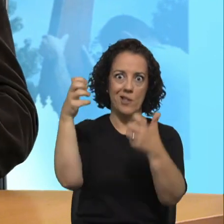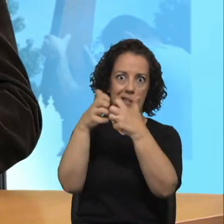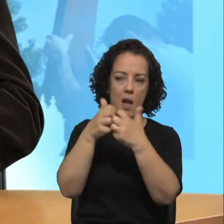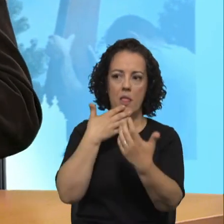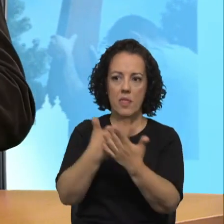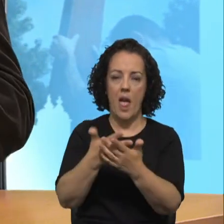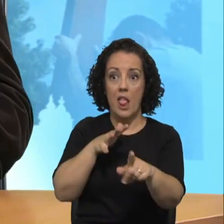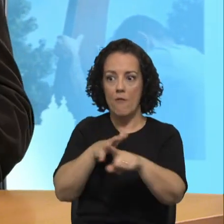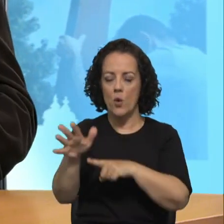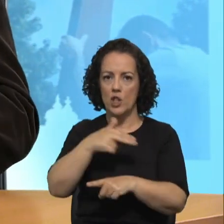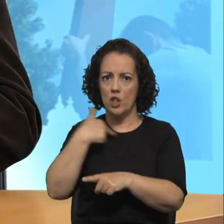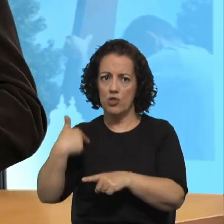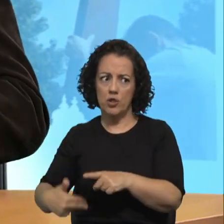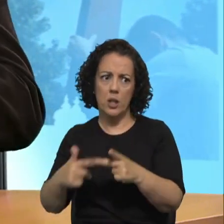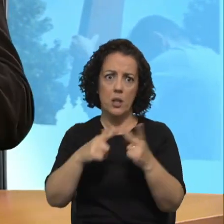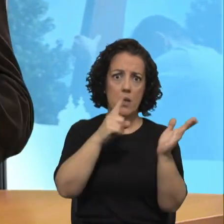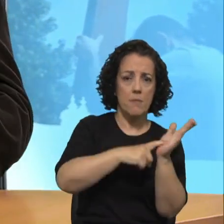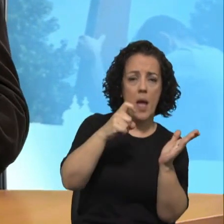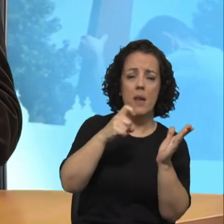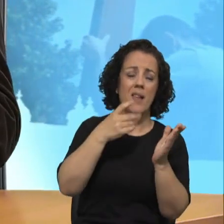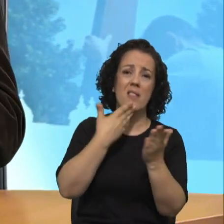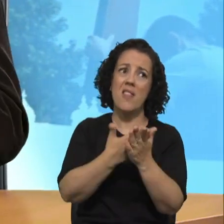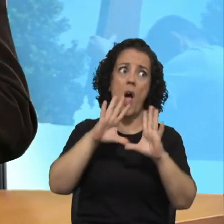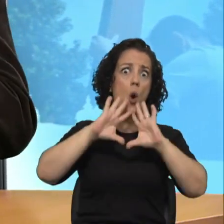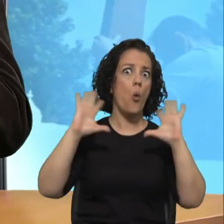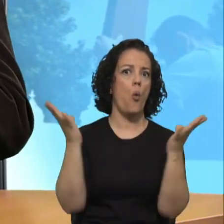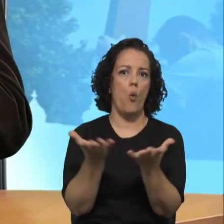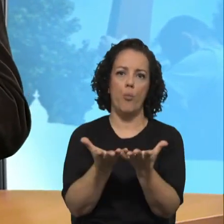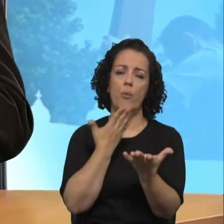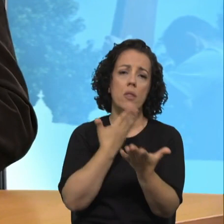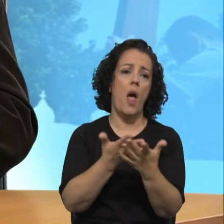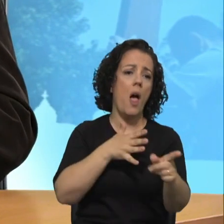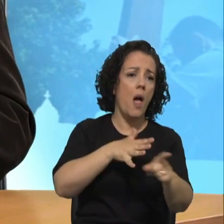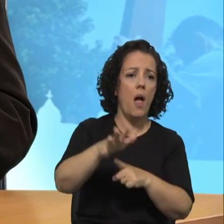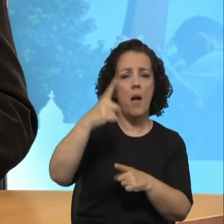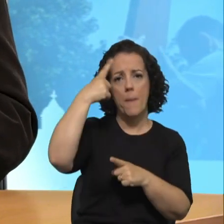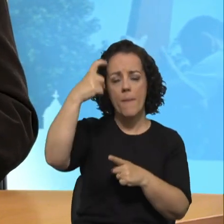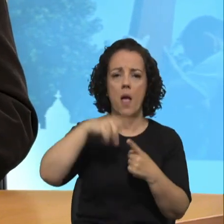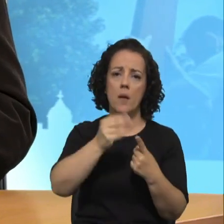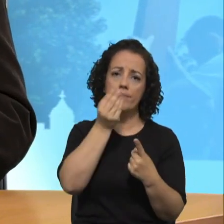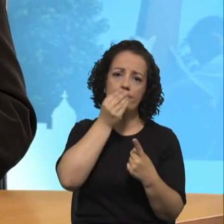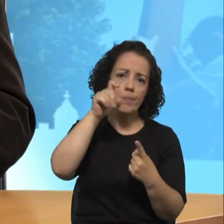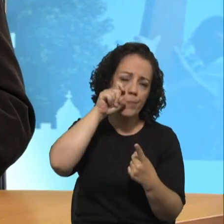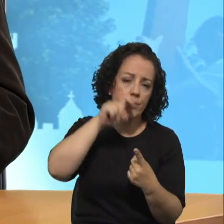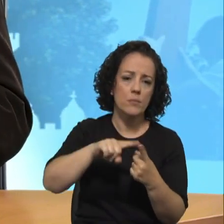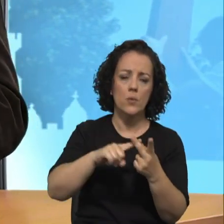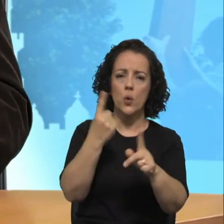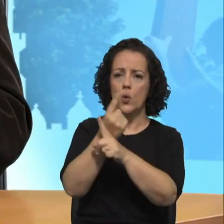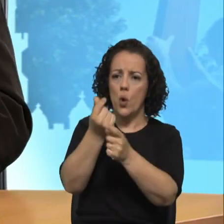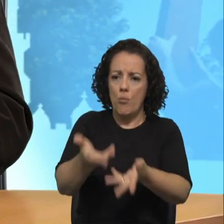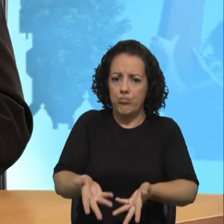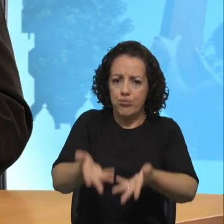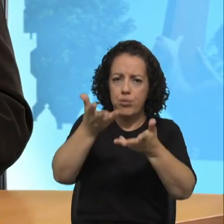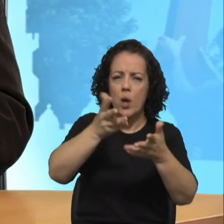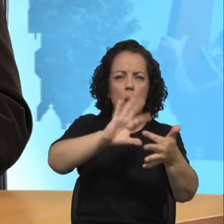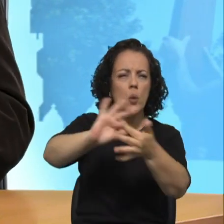Unidos, mexe com o globo. Sim. E com o globo também nas suas consequências, na questão da segurança alimentar, na questão da inflação, tudo isso está